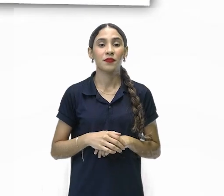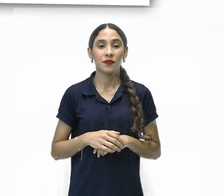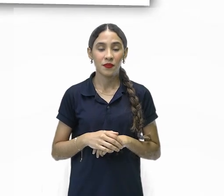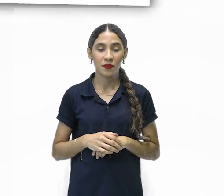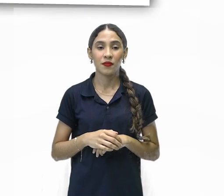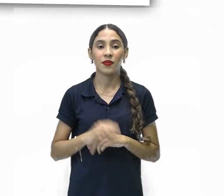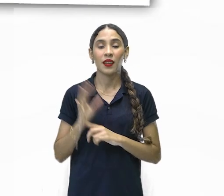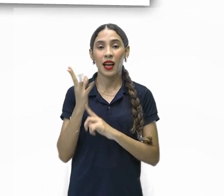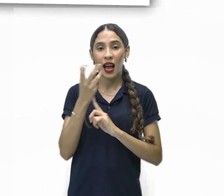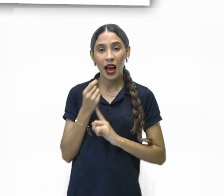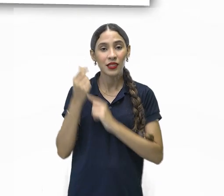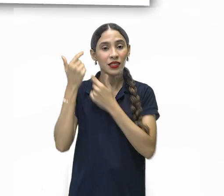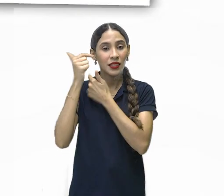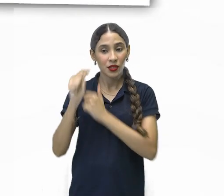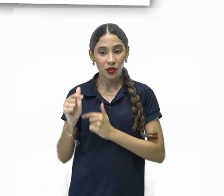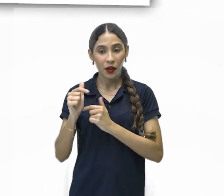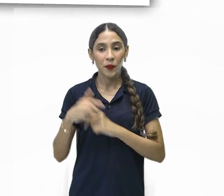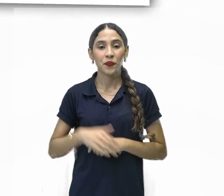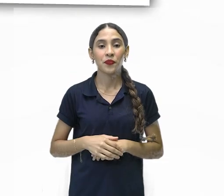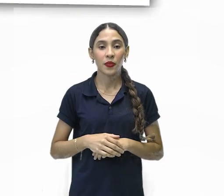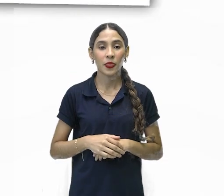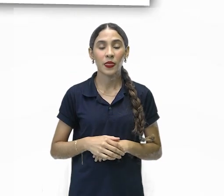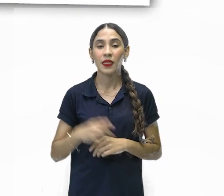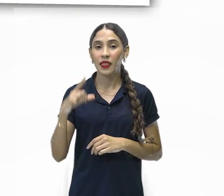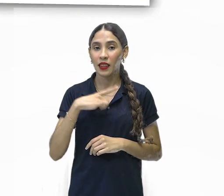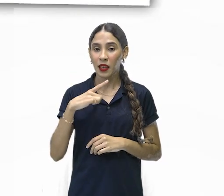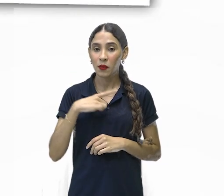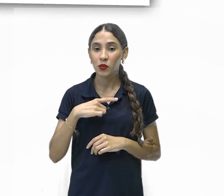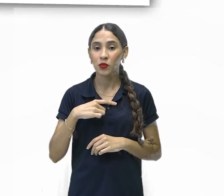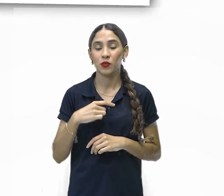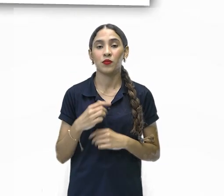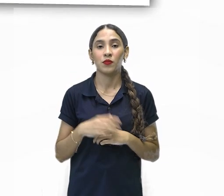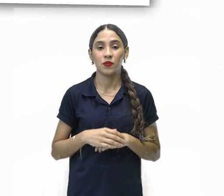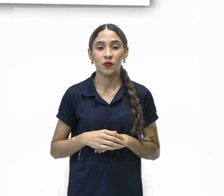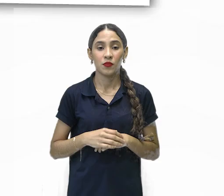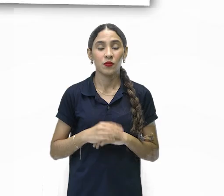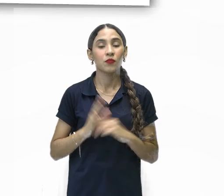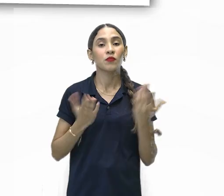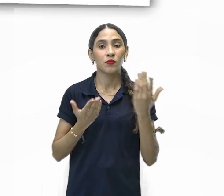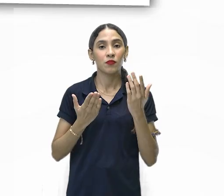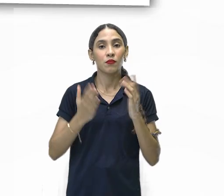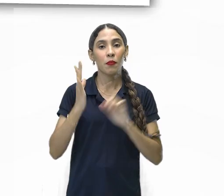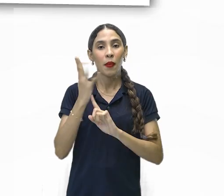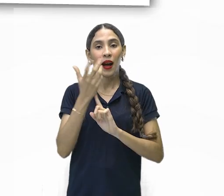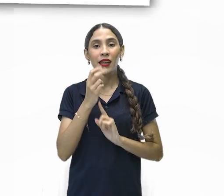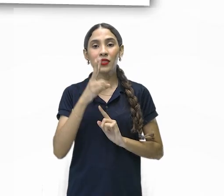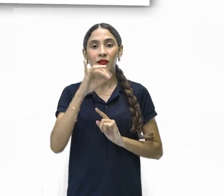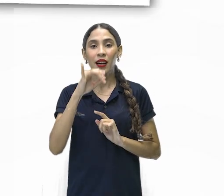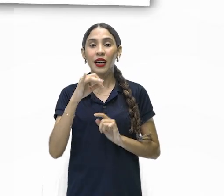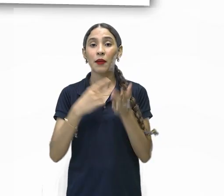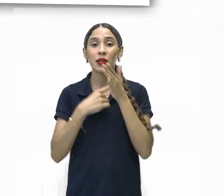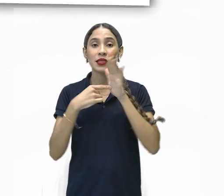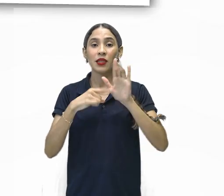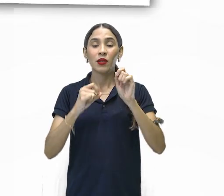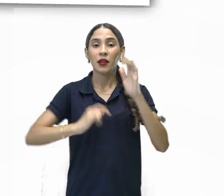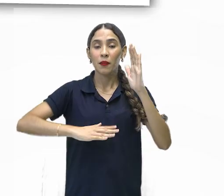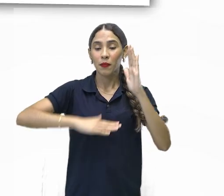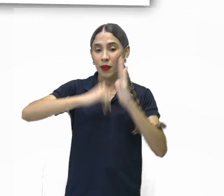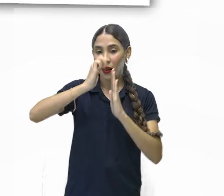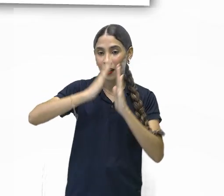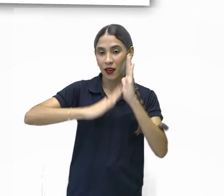falamos aqui da arte tradicional, temos uma obra que ela já vai trazer as pinceladas